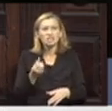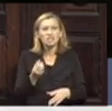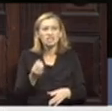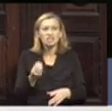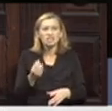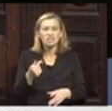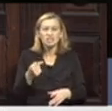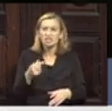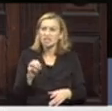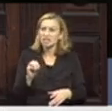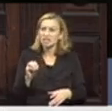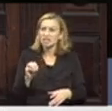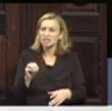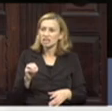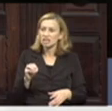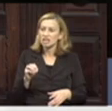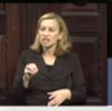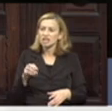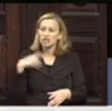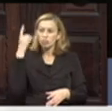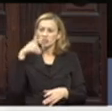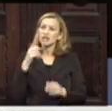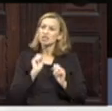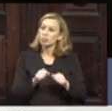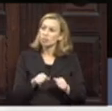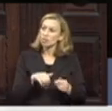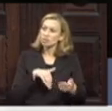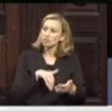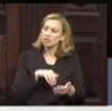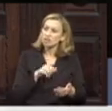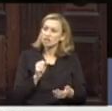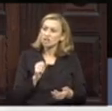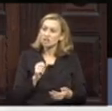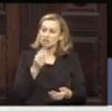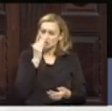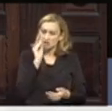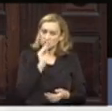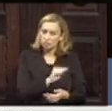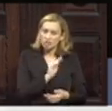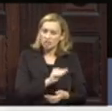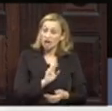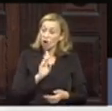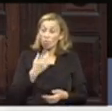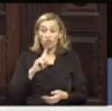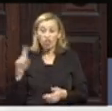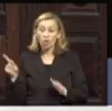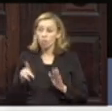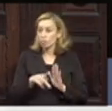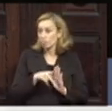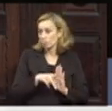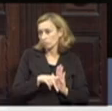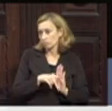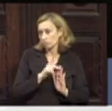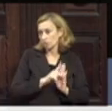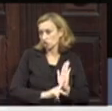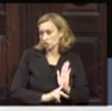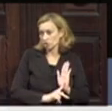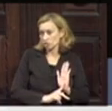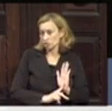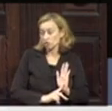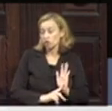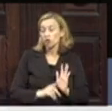aqui, recebendo a indicação do governador, isso está na lei, é fazer a sabatina. Depois